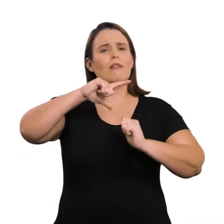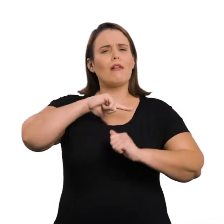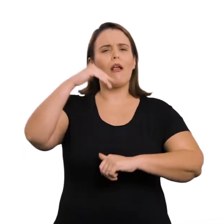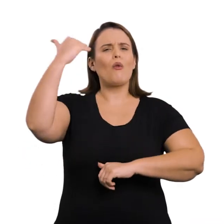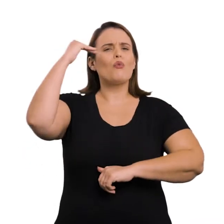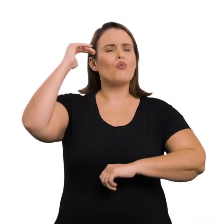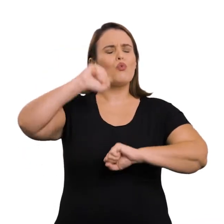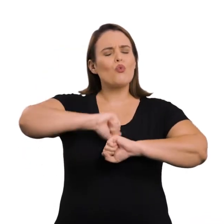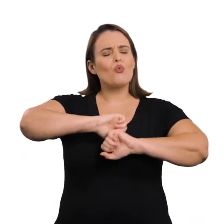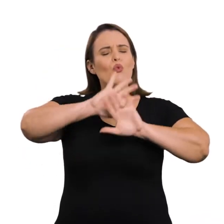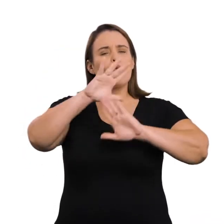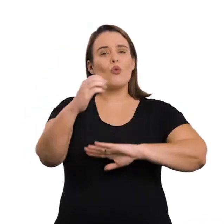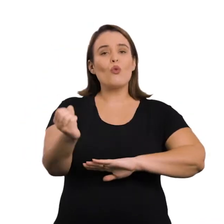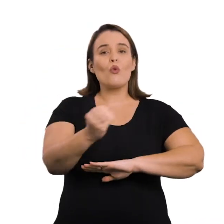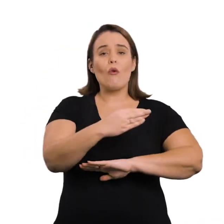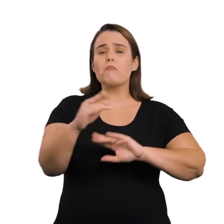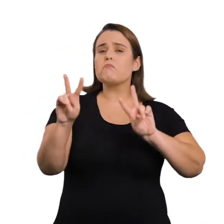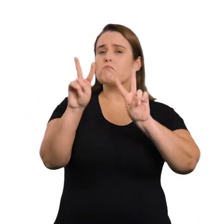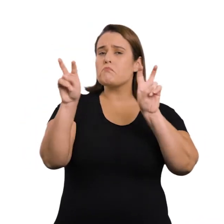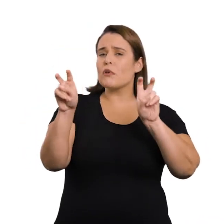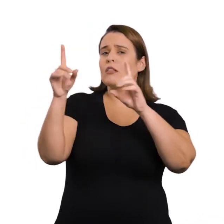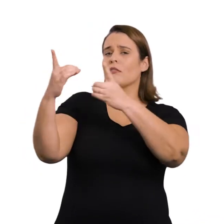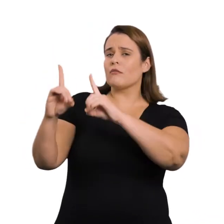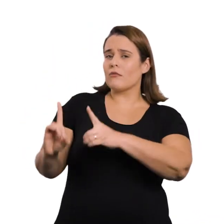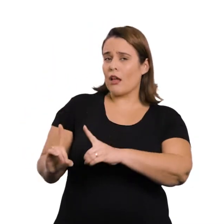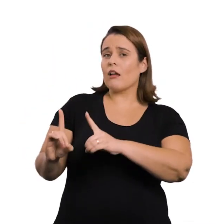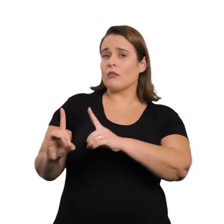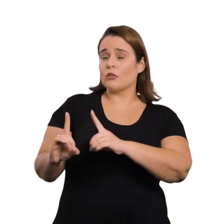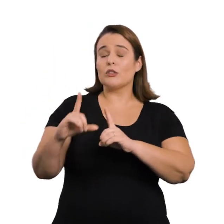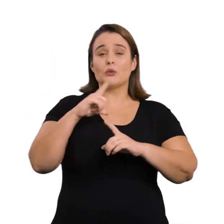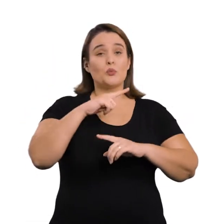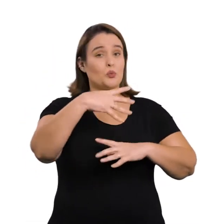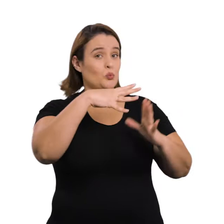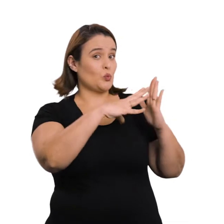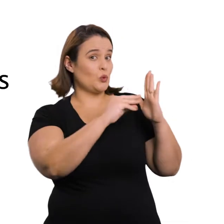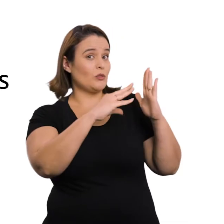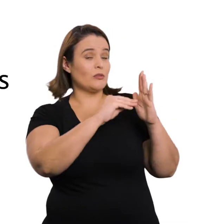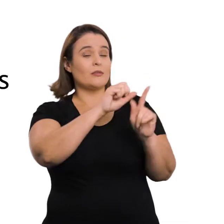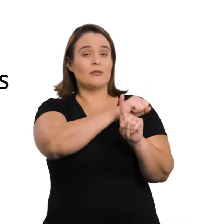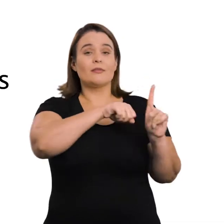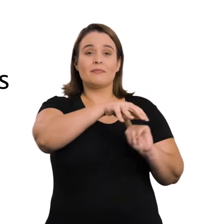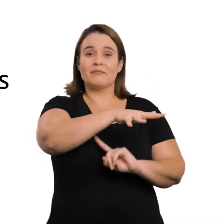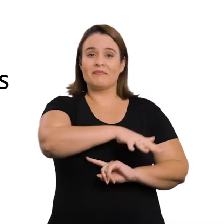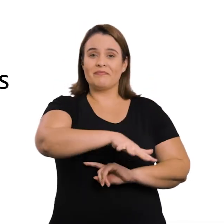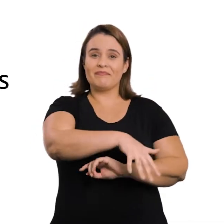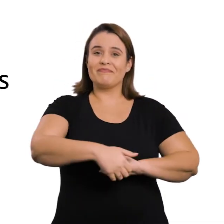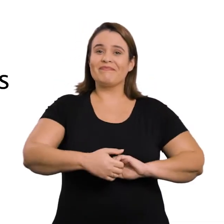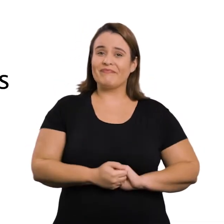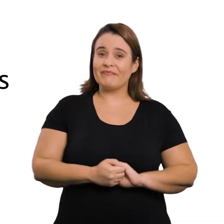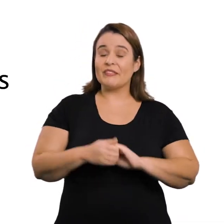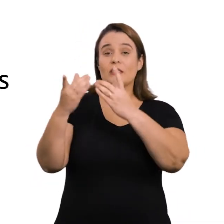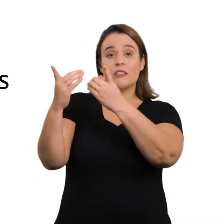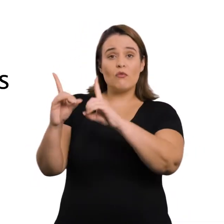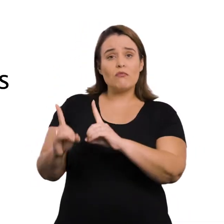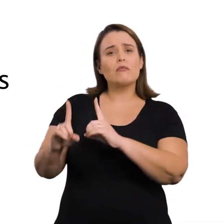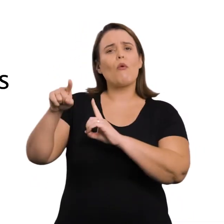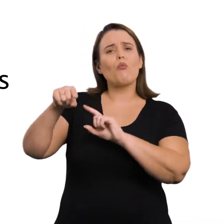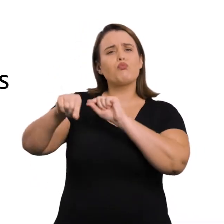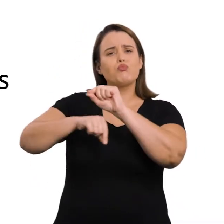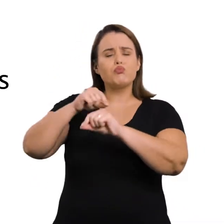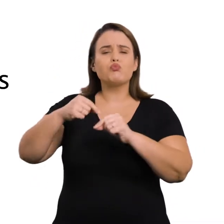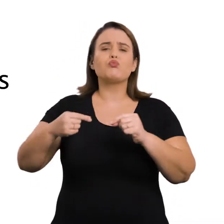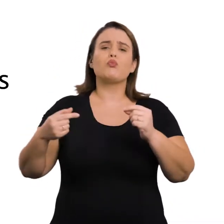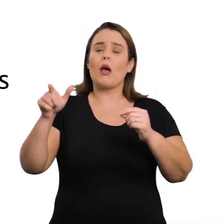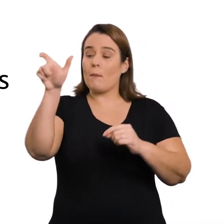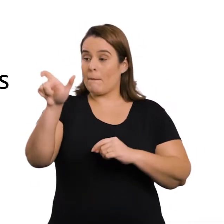nova compreensão sobre o conceito de deficiência, pautada no modelo social. A deficiência é entendida como